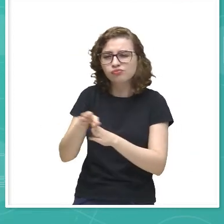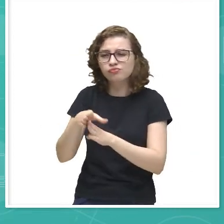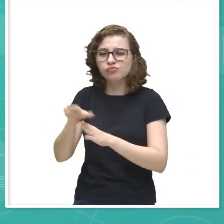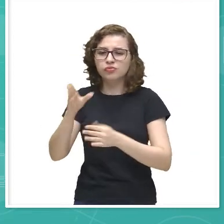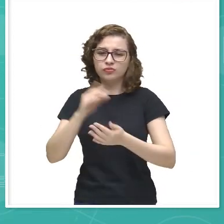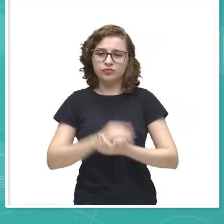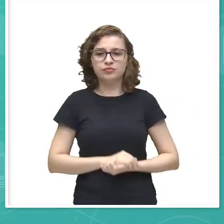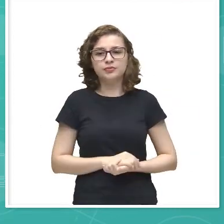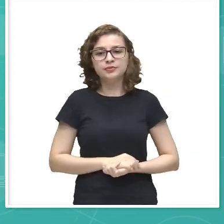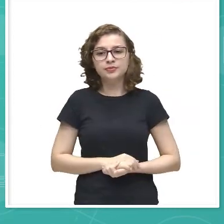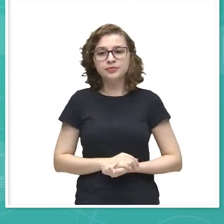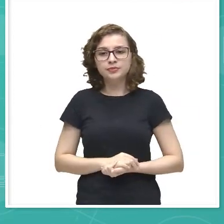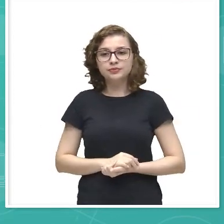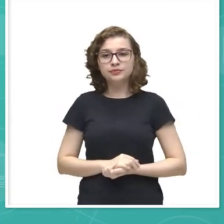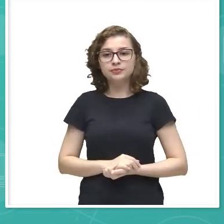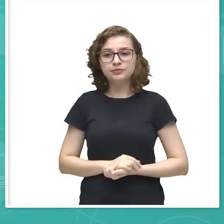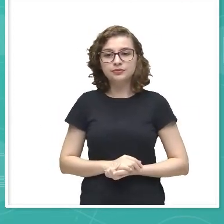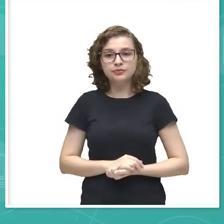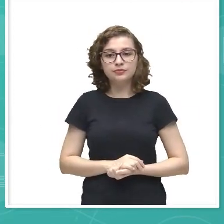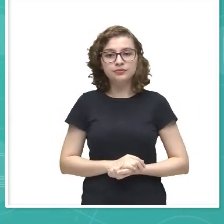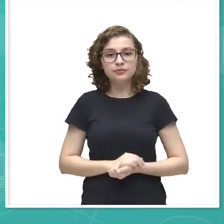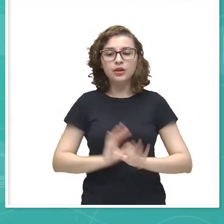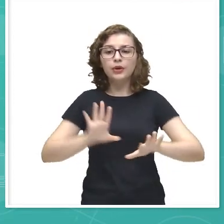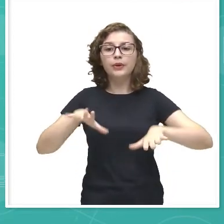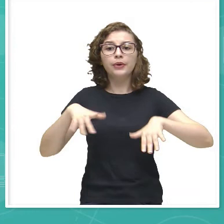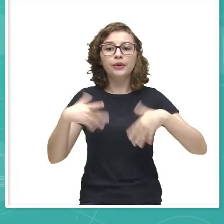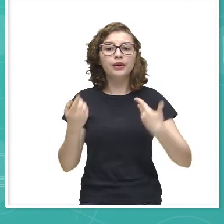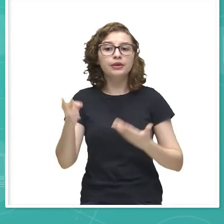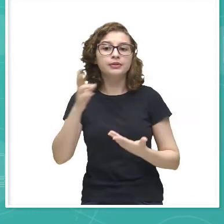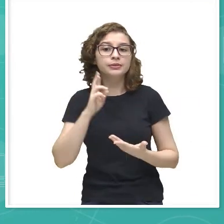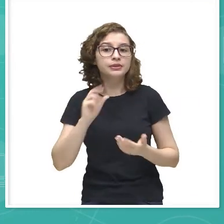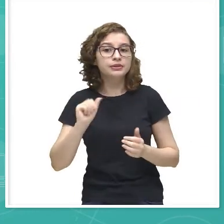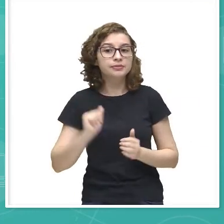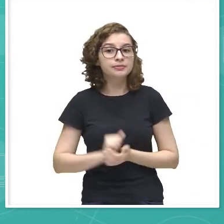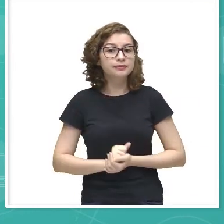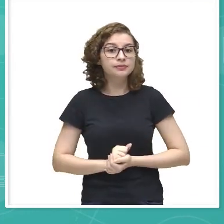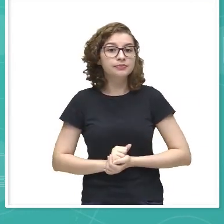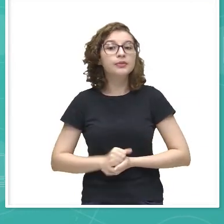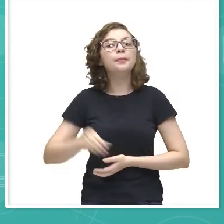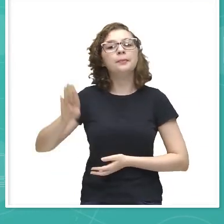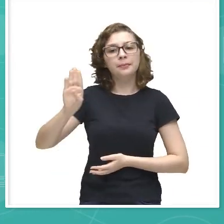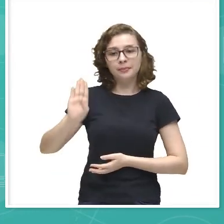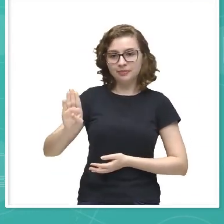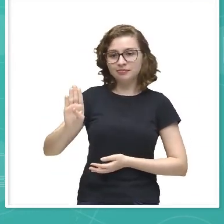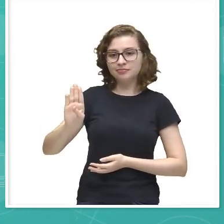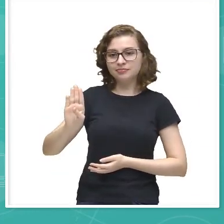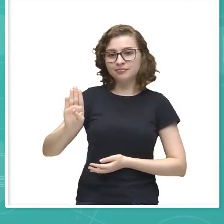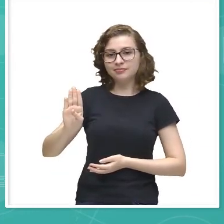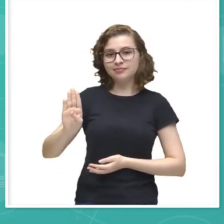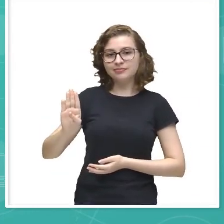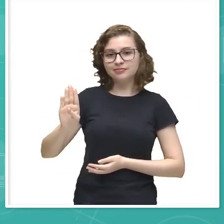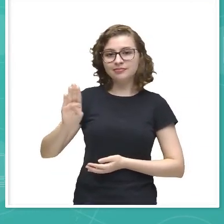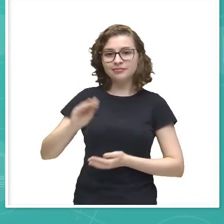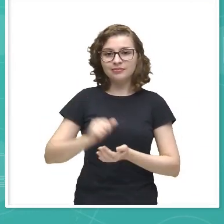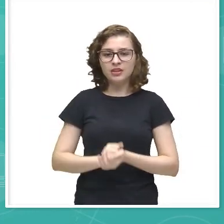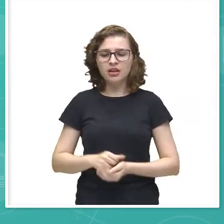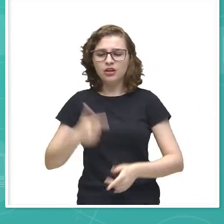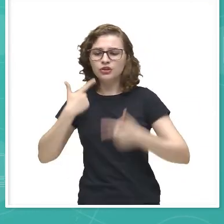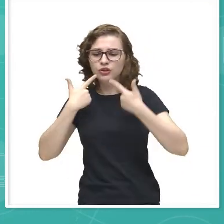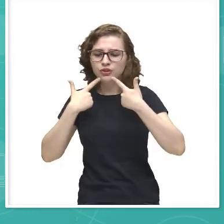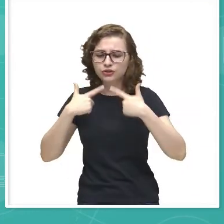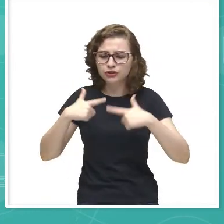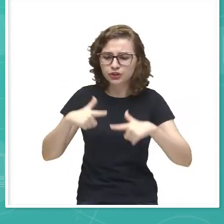condutor. Então vamos lá ver qual é a resposta correta. É a alternativa B, a integração de diversas